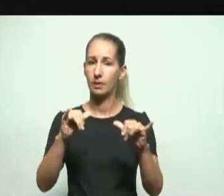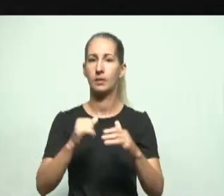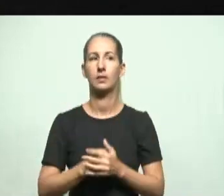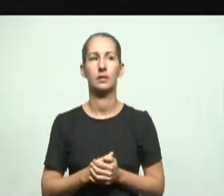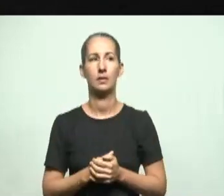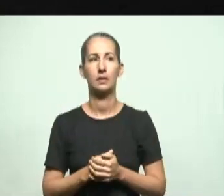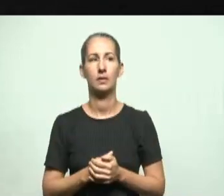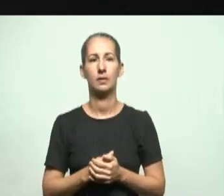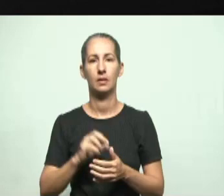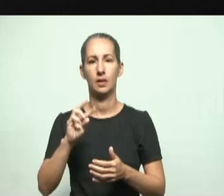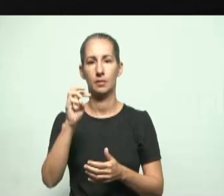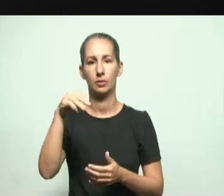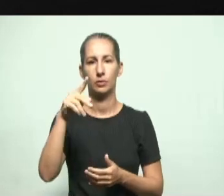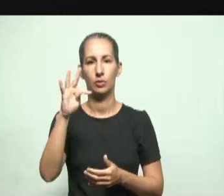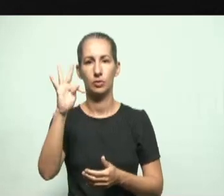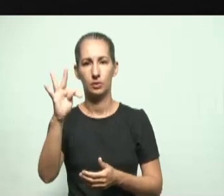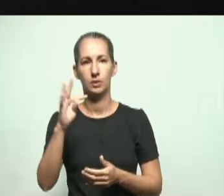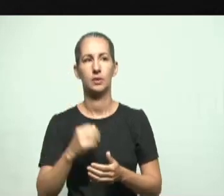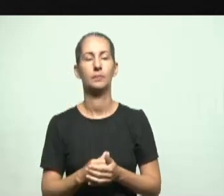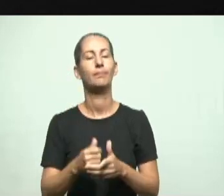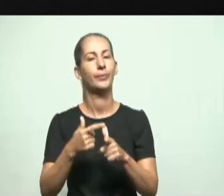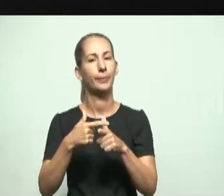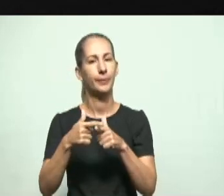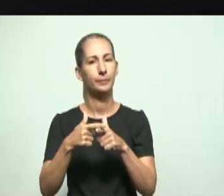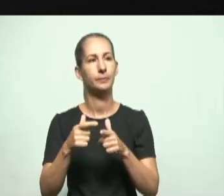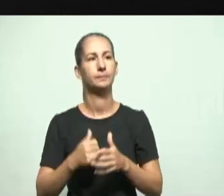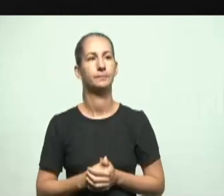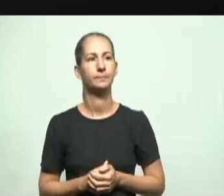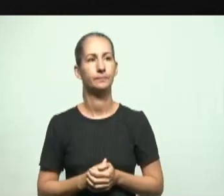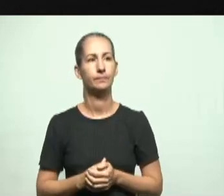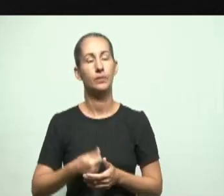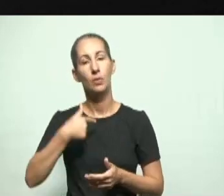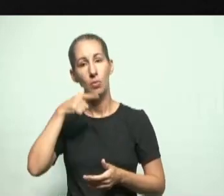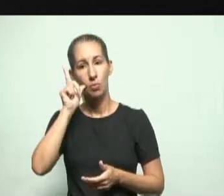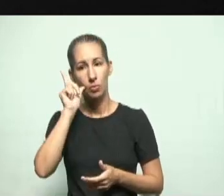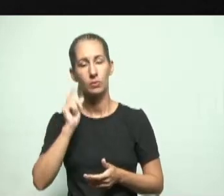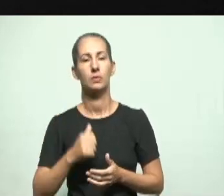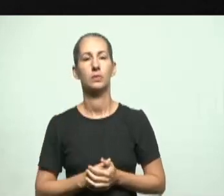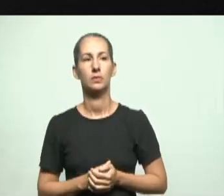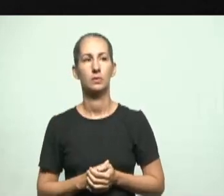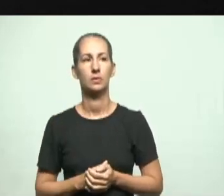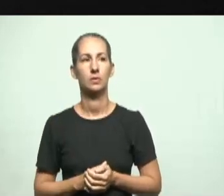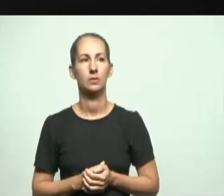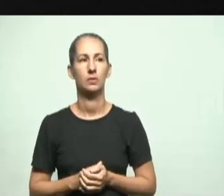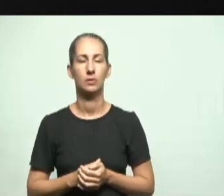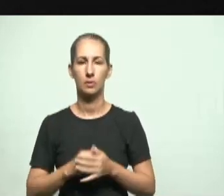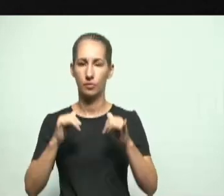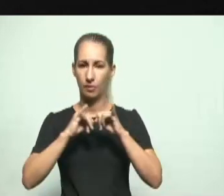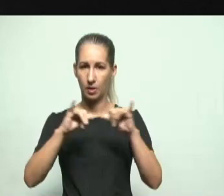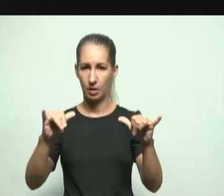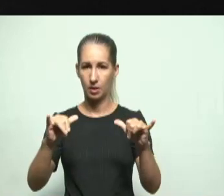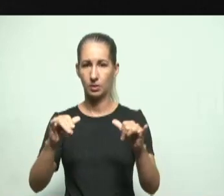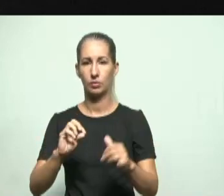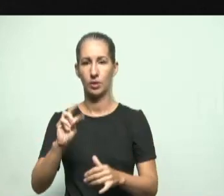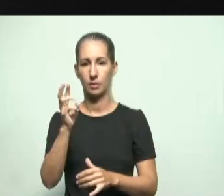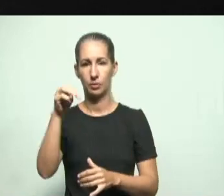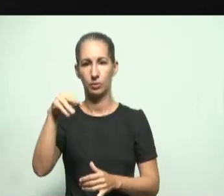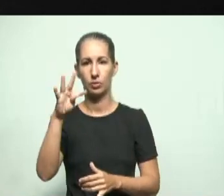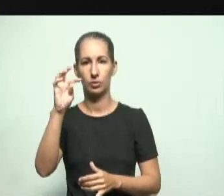inclusive, o Hemonorte está em uma situação crítica. É mesmo. Ontem mesmo saiu, né, uma matéria dizendo que o